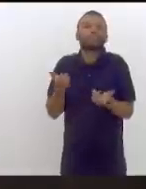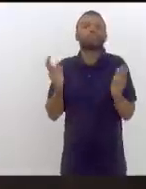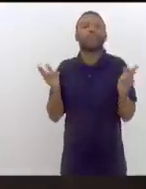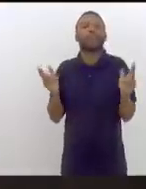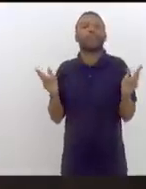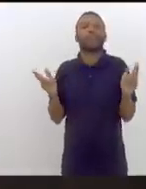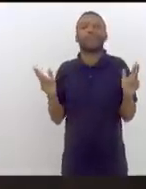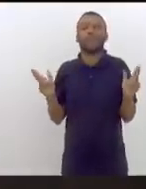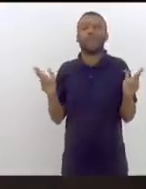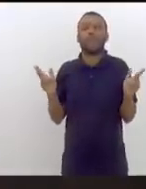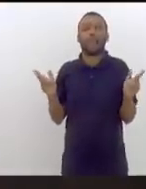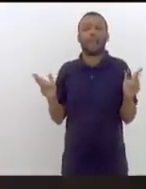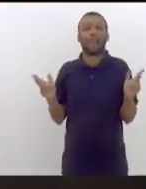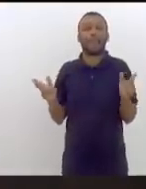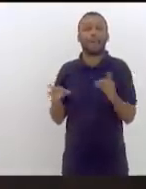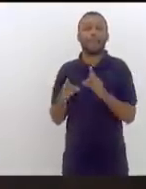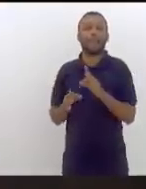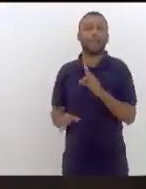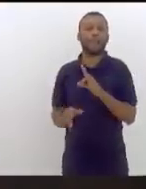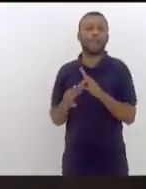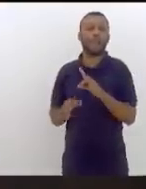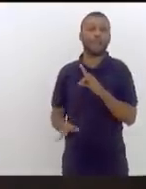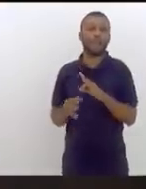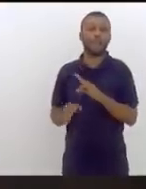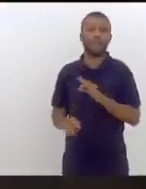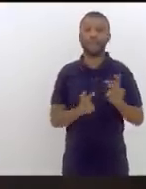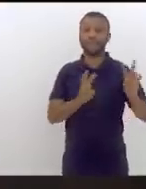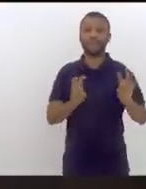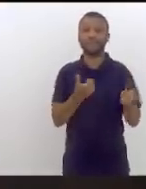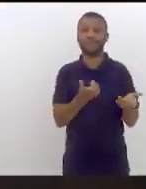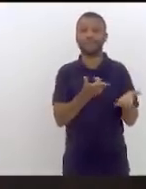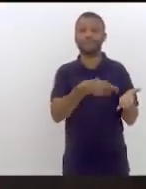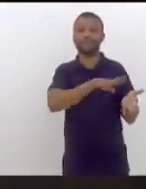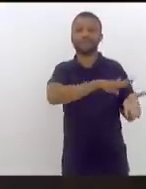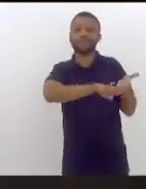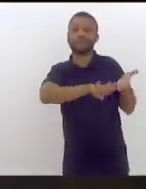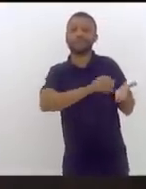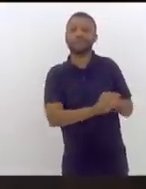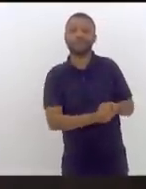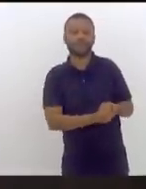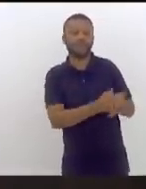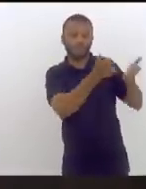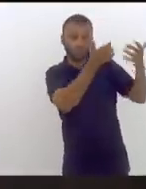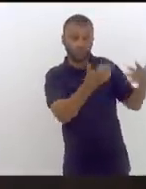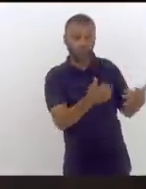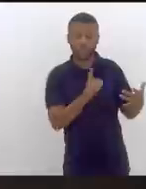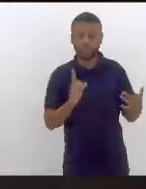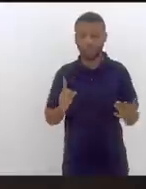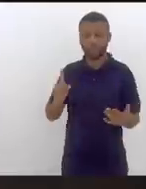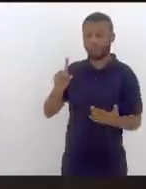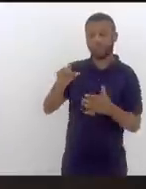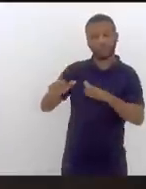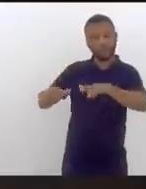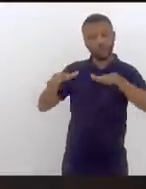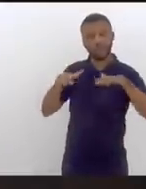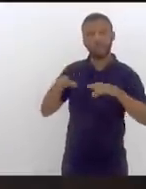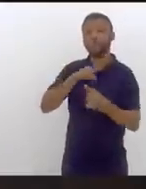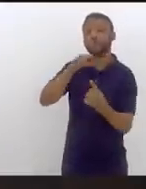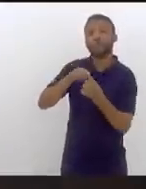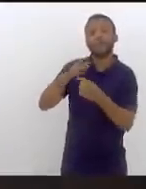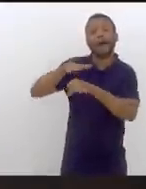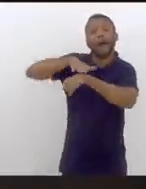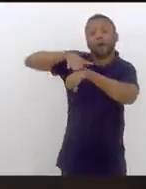uma demanda que a gente estava tratando aqui do excluído eu falei para os caras irmão nós vamos ali para decidir nós vamos ali para conversar nós vamos ali para sair com